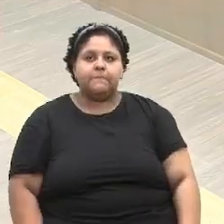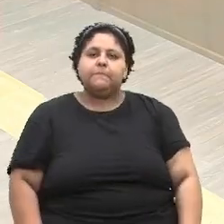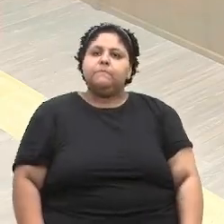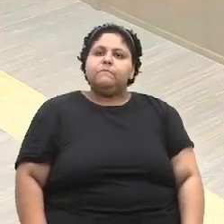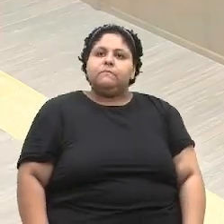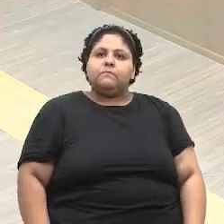presidente